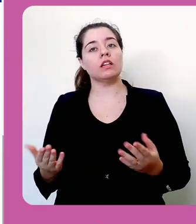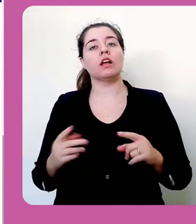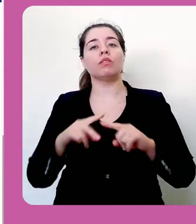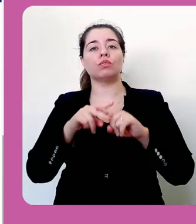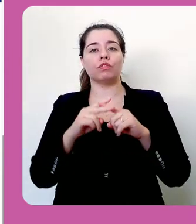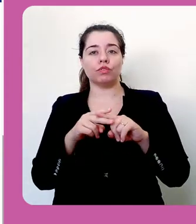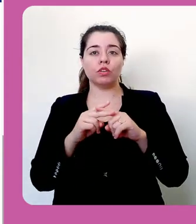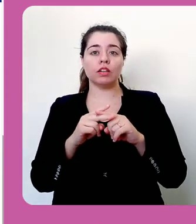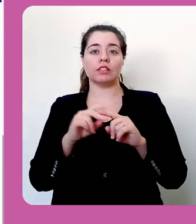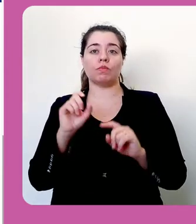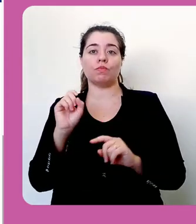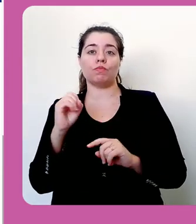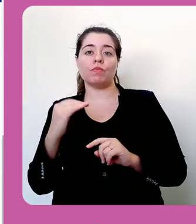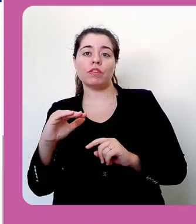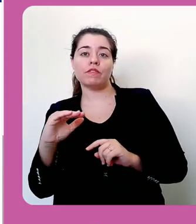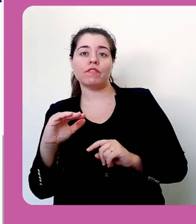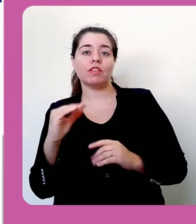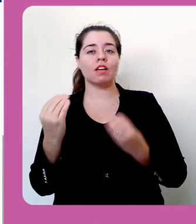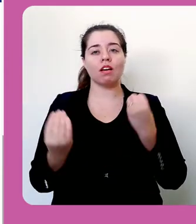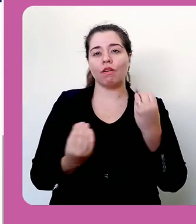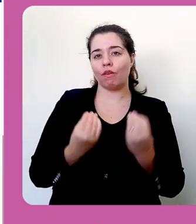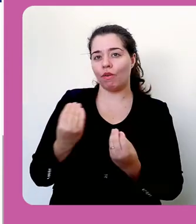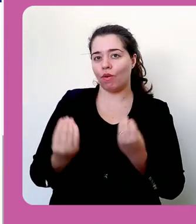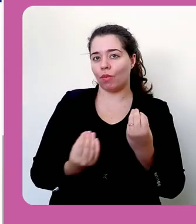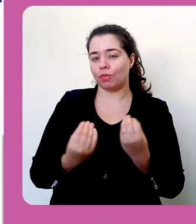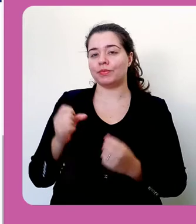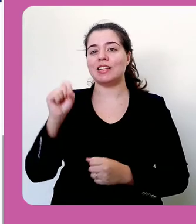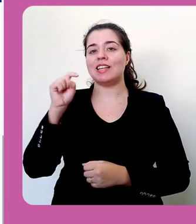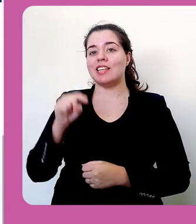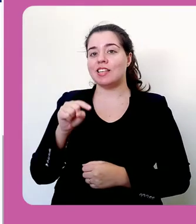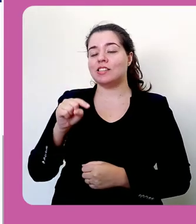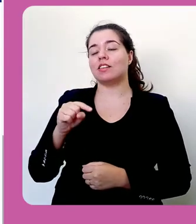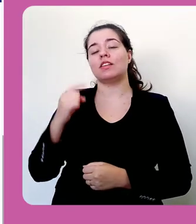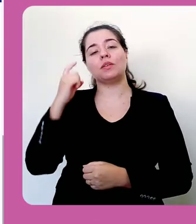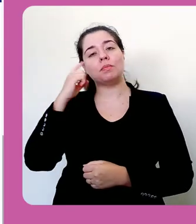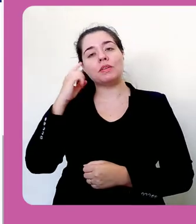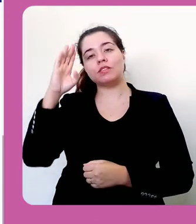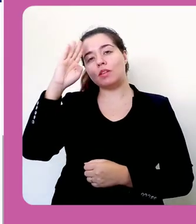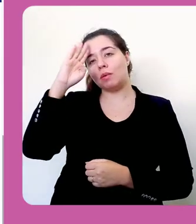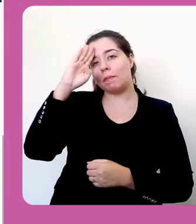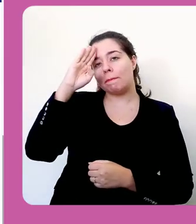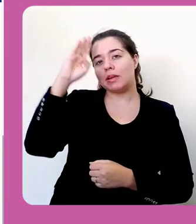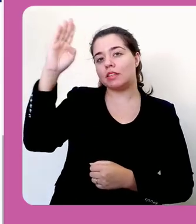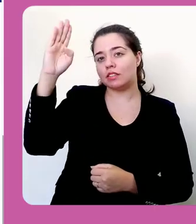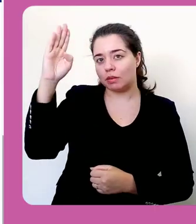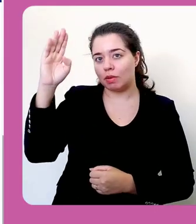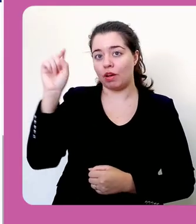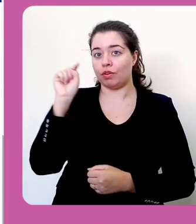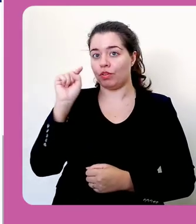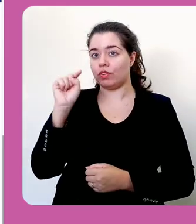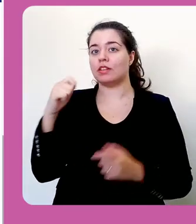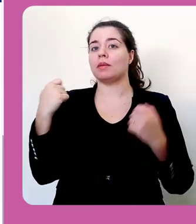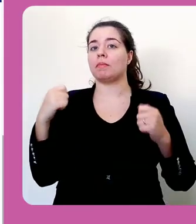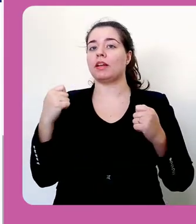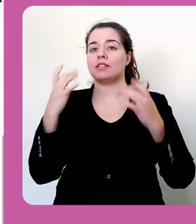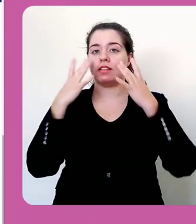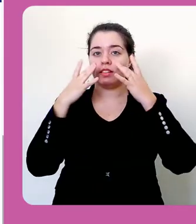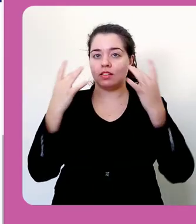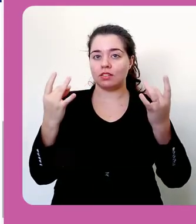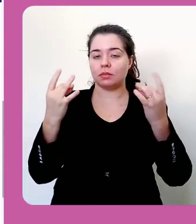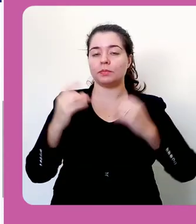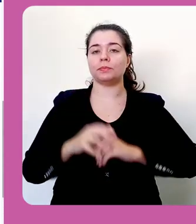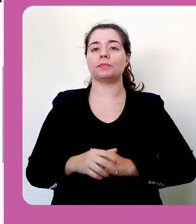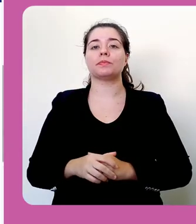marcação que você deve fazer. Se você quer que o aluno envie, edite esse arquivo, essa tarefa, quantas vezes